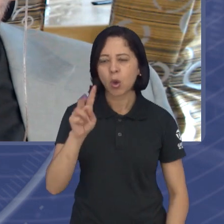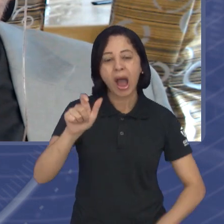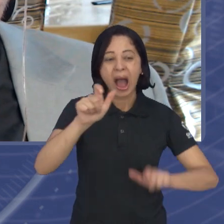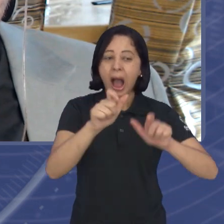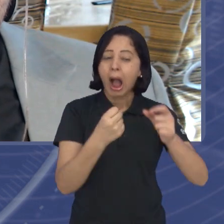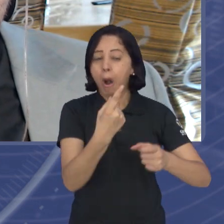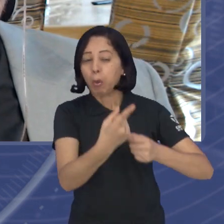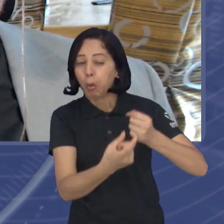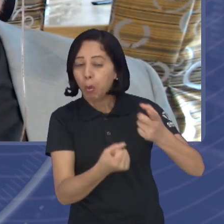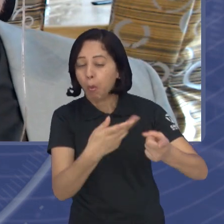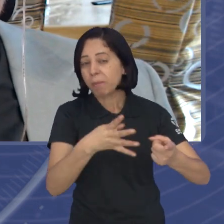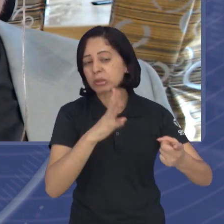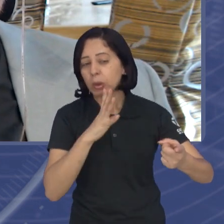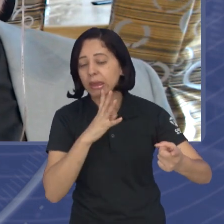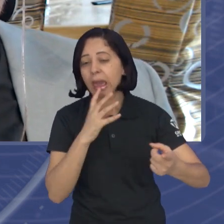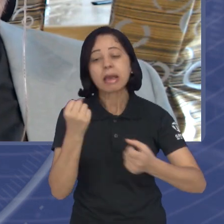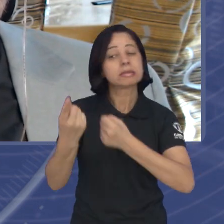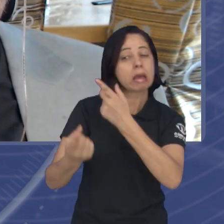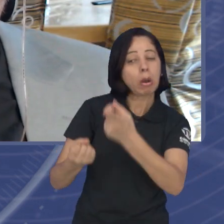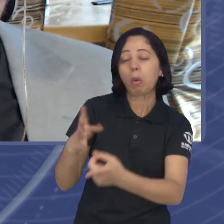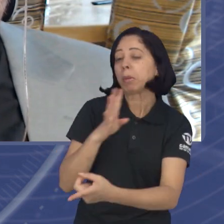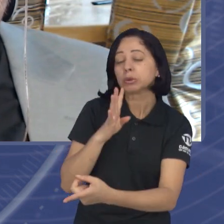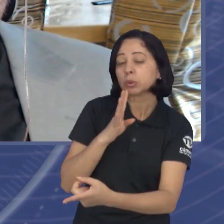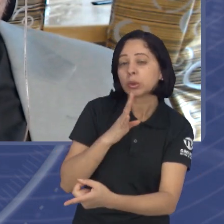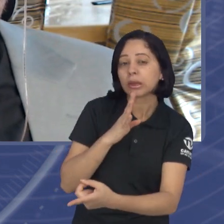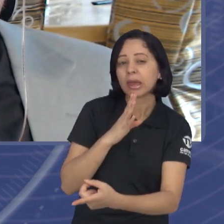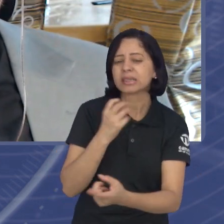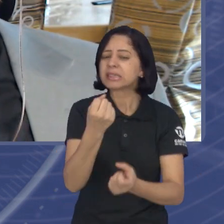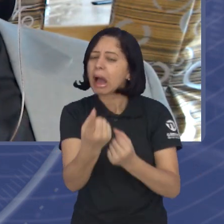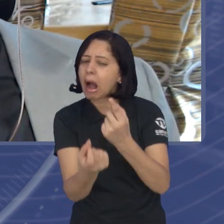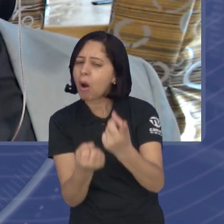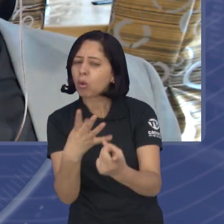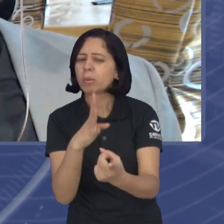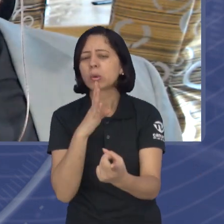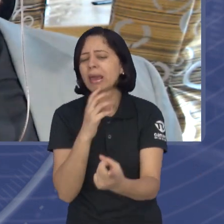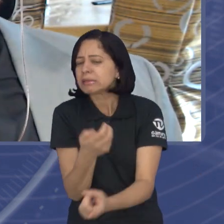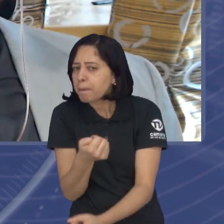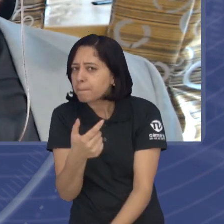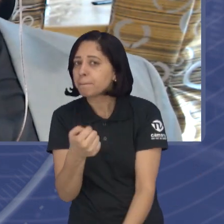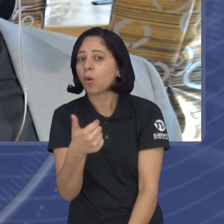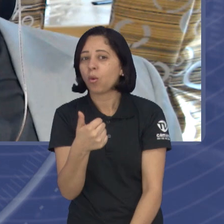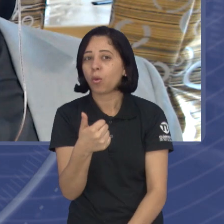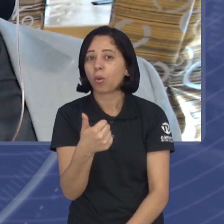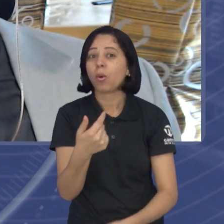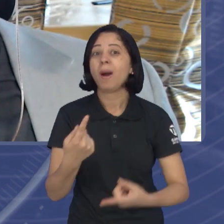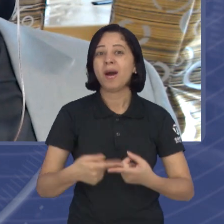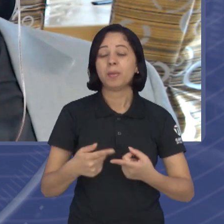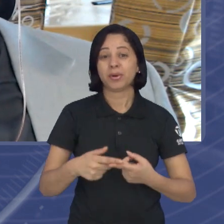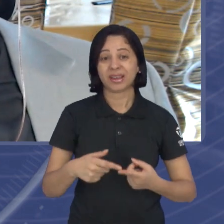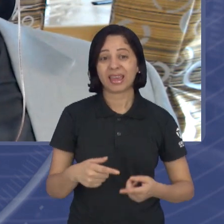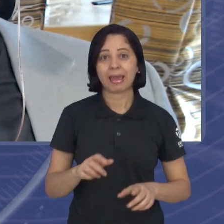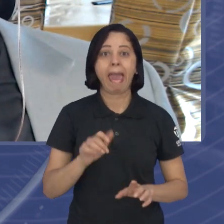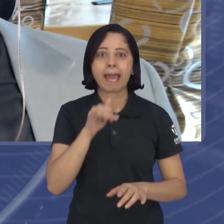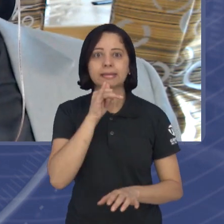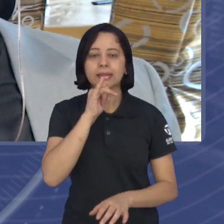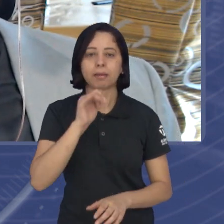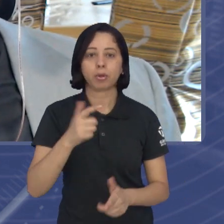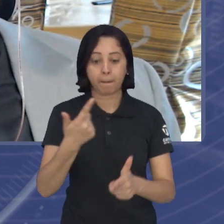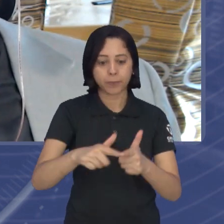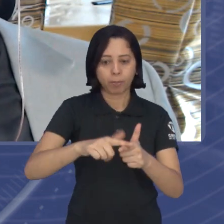conhecem, mas não a fundo, né? Ainda tem essa dificuldade de, na hora que acontece o